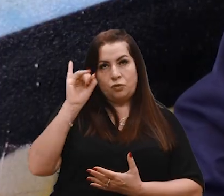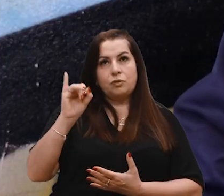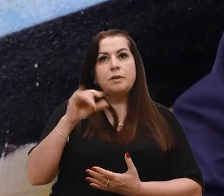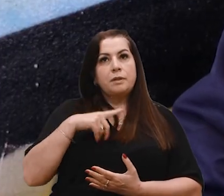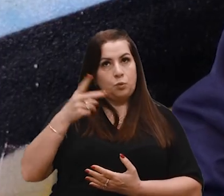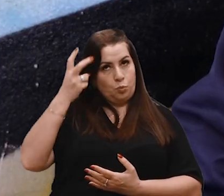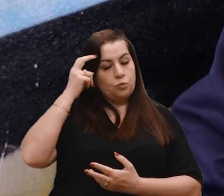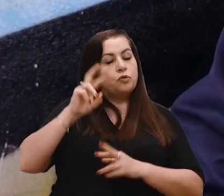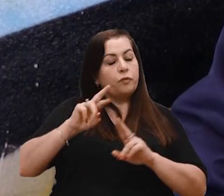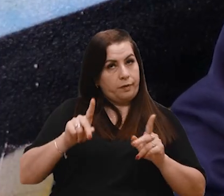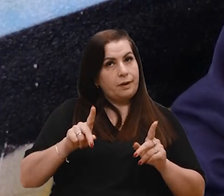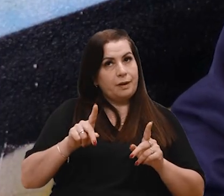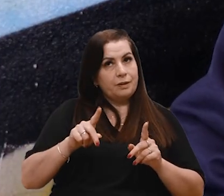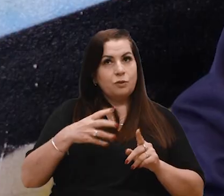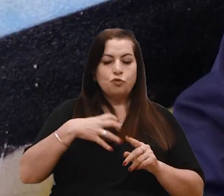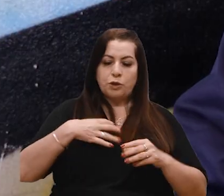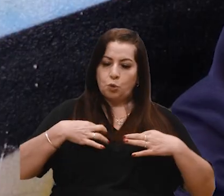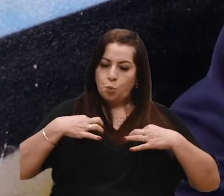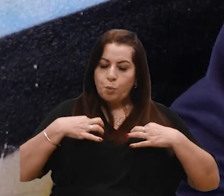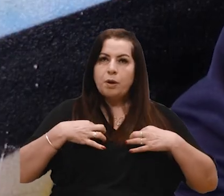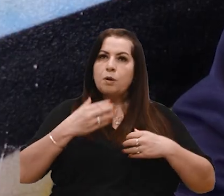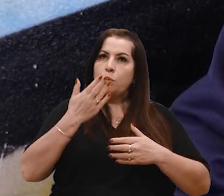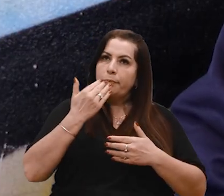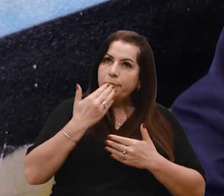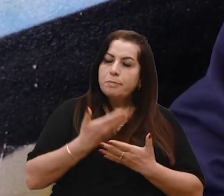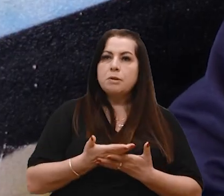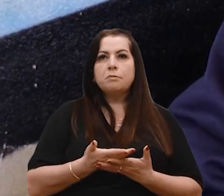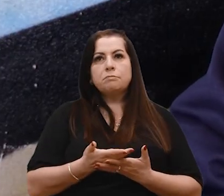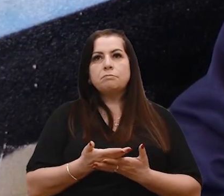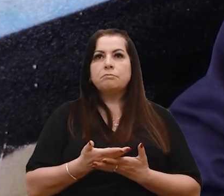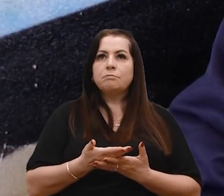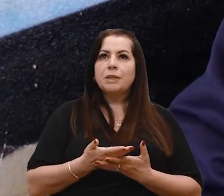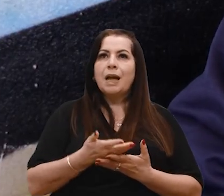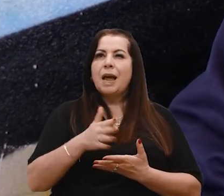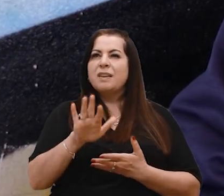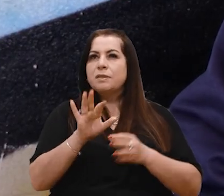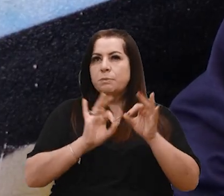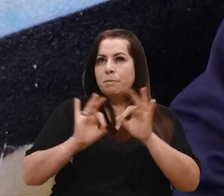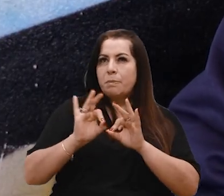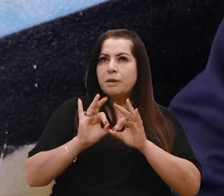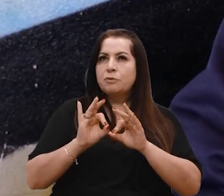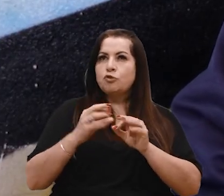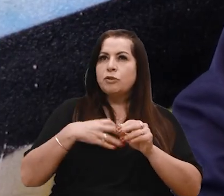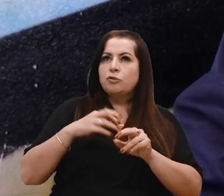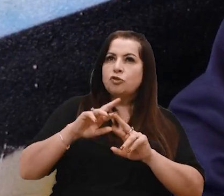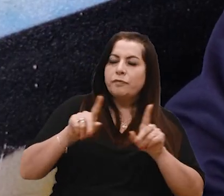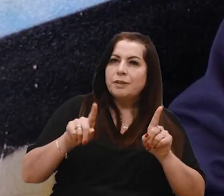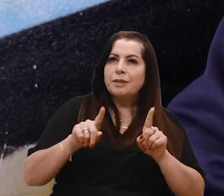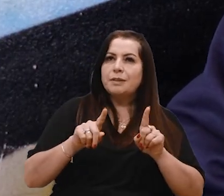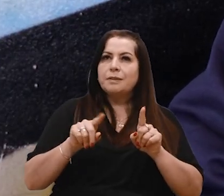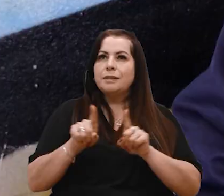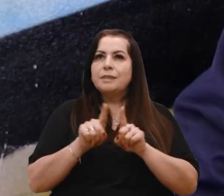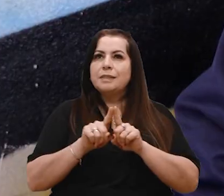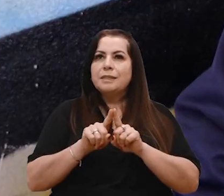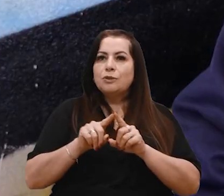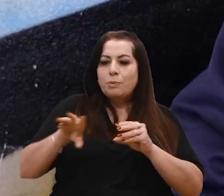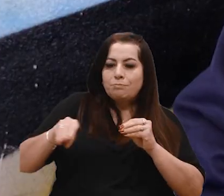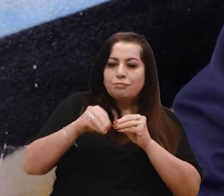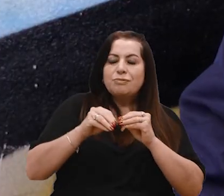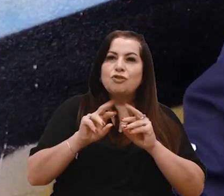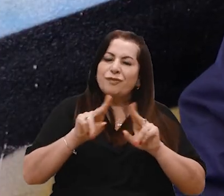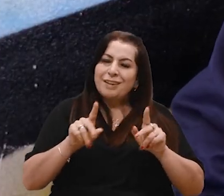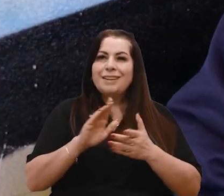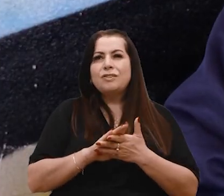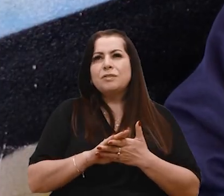Bom, lá no Haiti, né, tem cultura diferente, jeito de se vestir, comidas que às vezes são preparadas de forma diferente, ou às vezes são